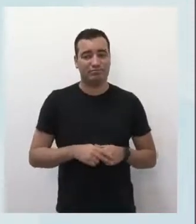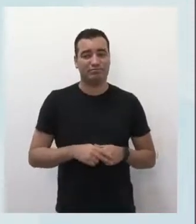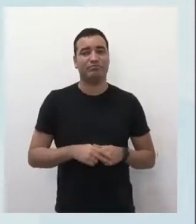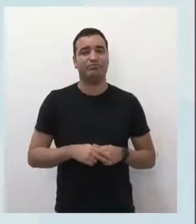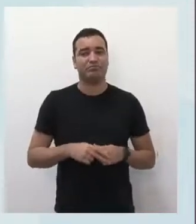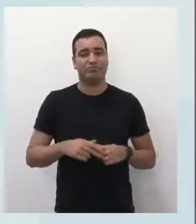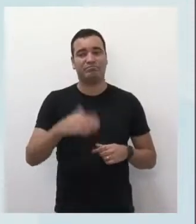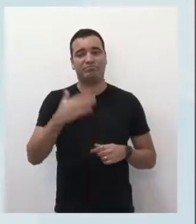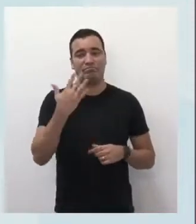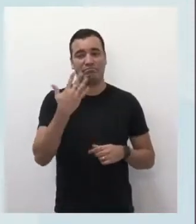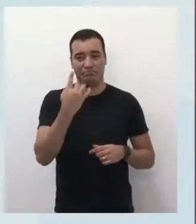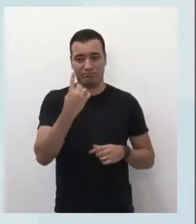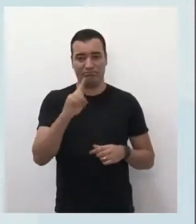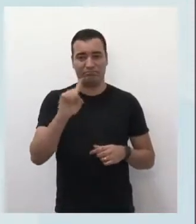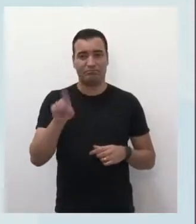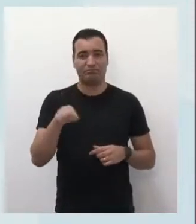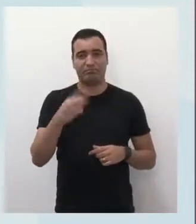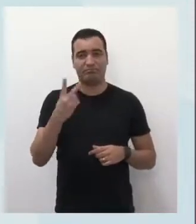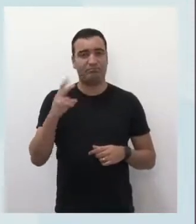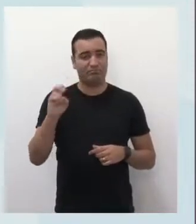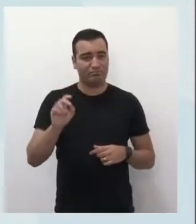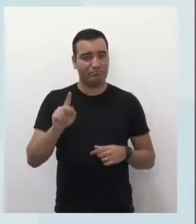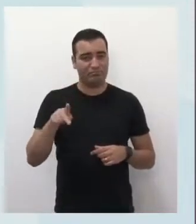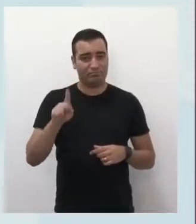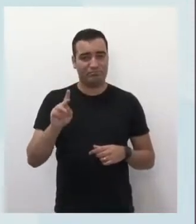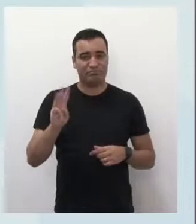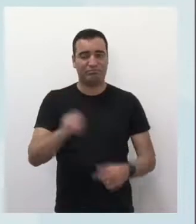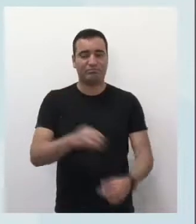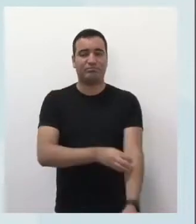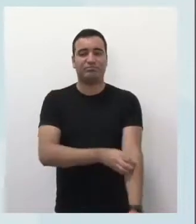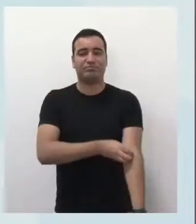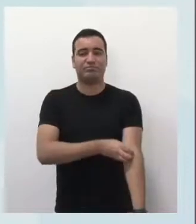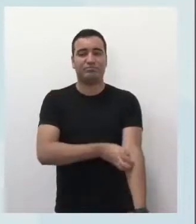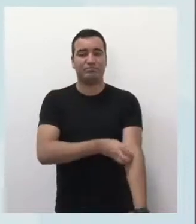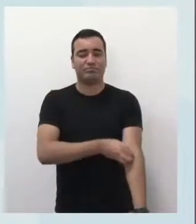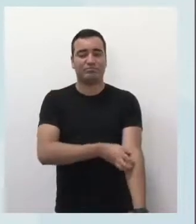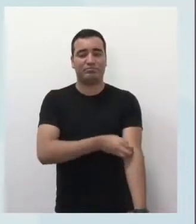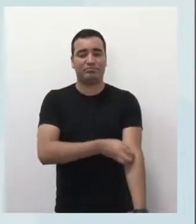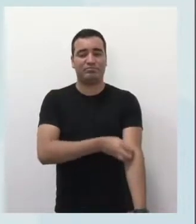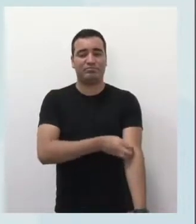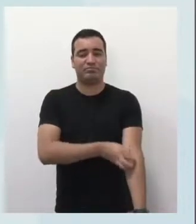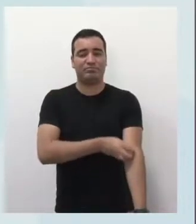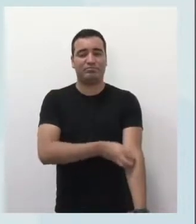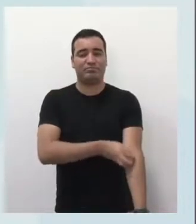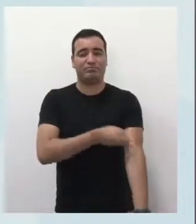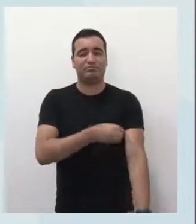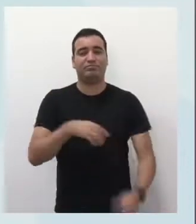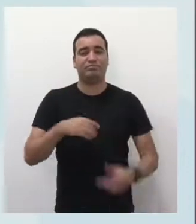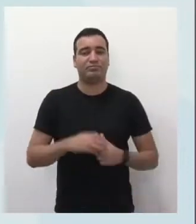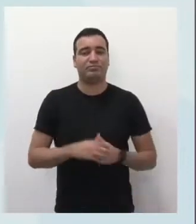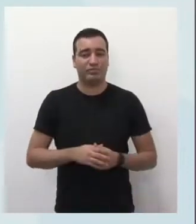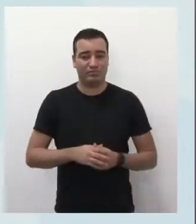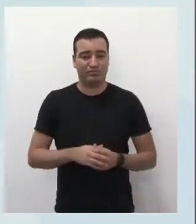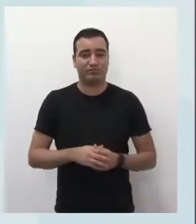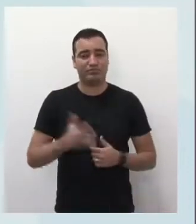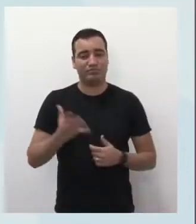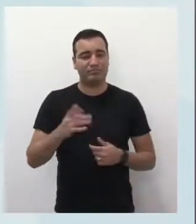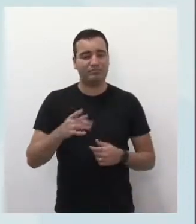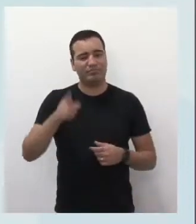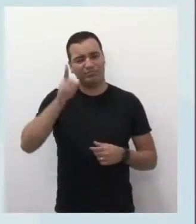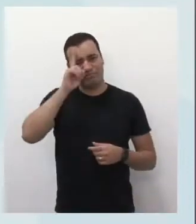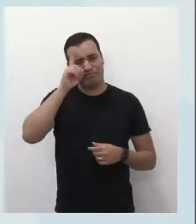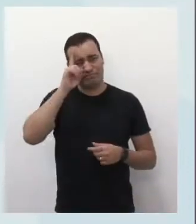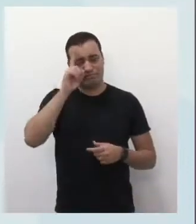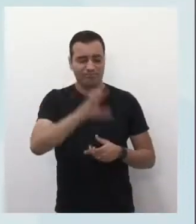1,25 kW. Tá certo, gente? Só dividir por 1000. Vamos supor, então, uma faxina diária com